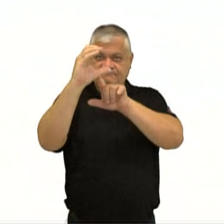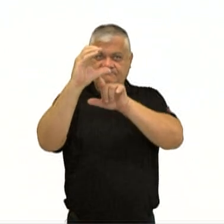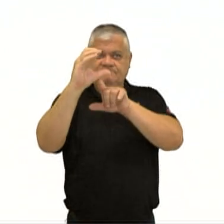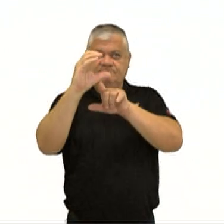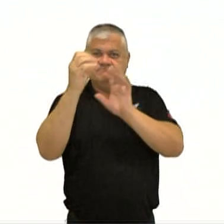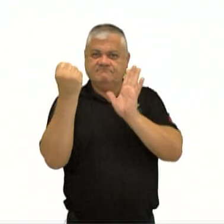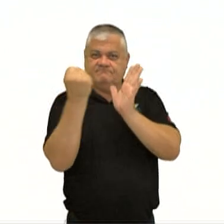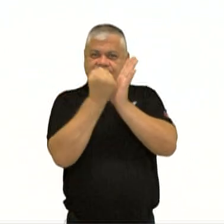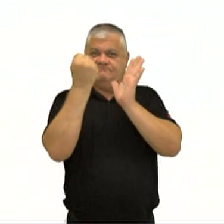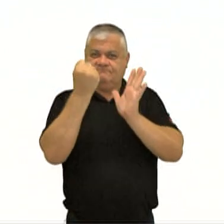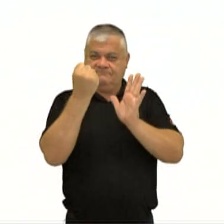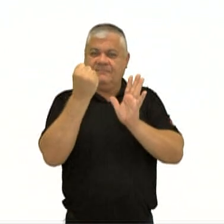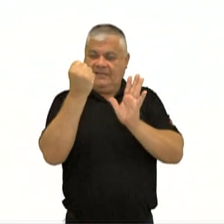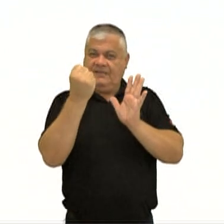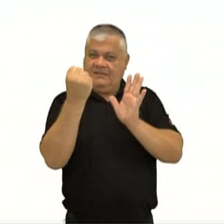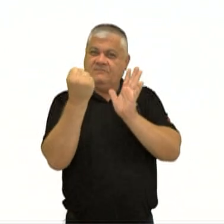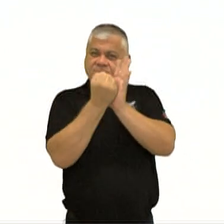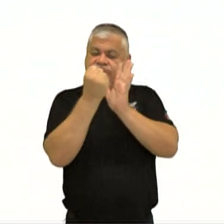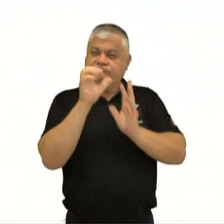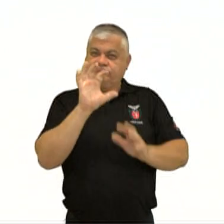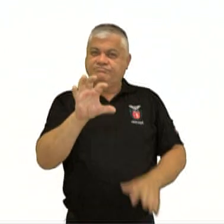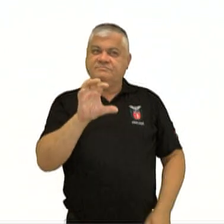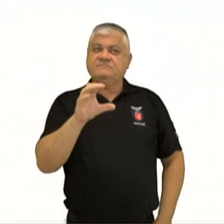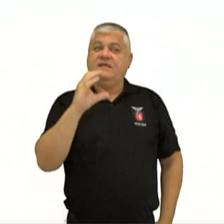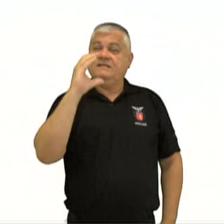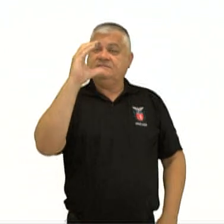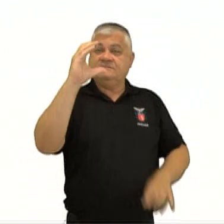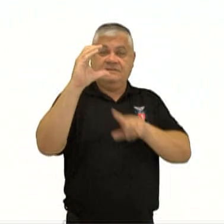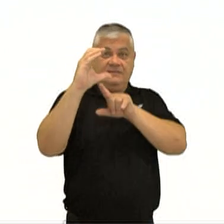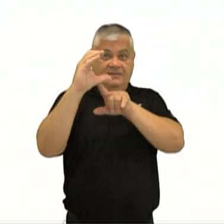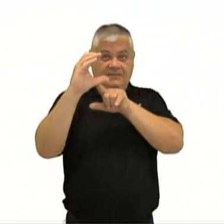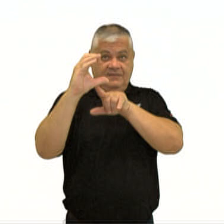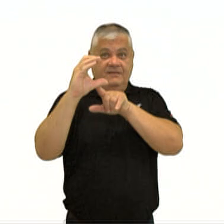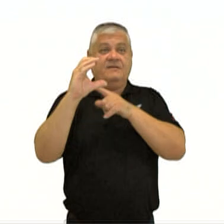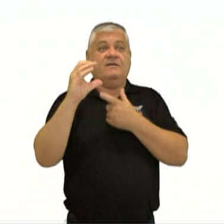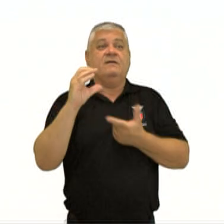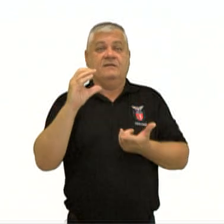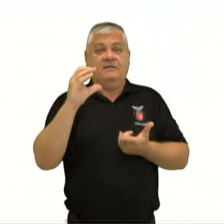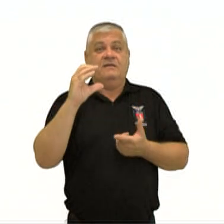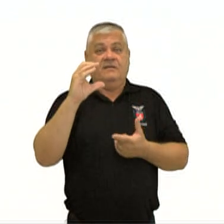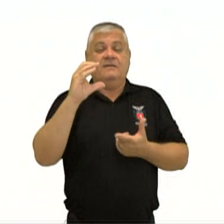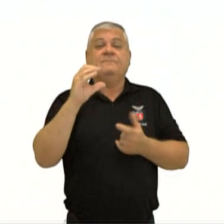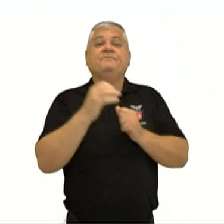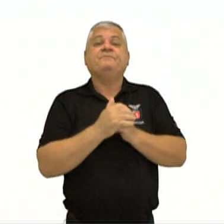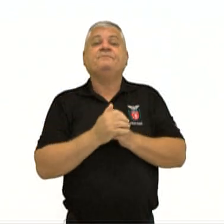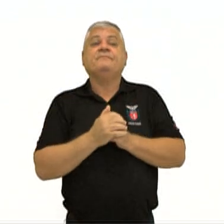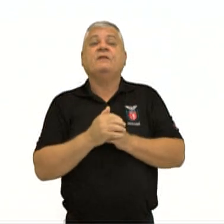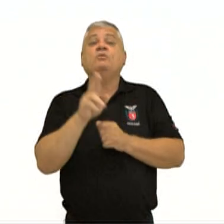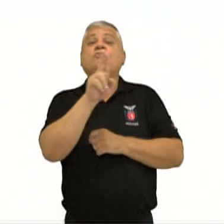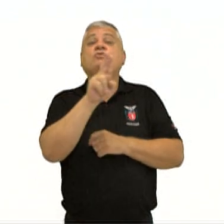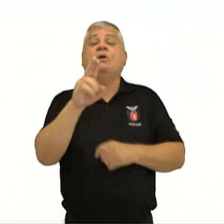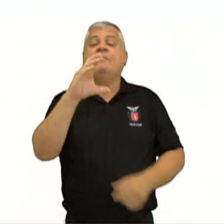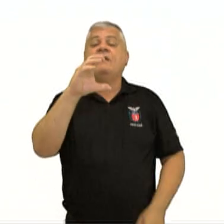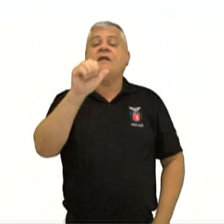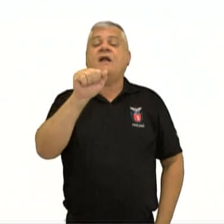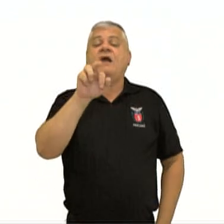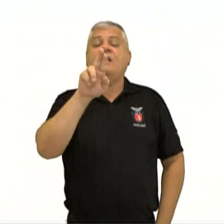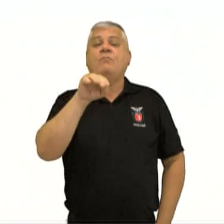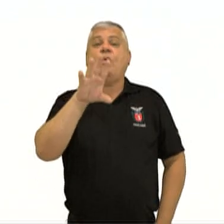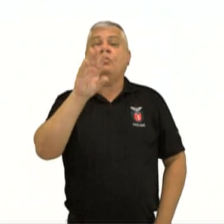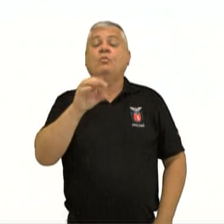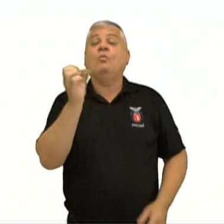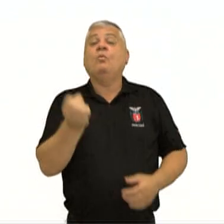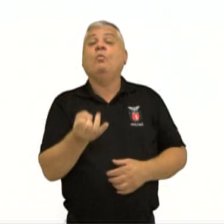símbolo dele, a representação dele na tabela é o símbolo carbono, né? C. O nome, carbono, massa